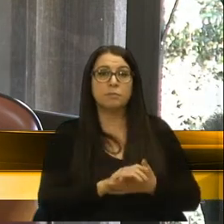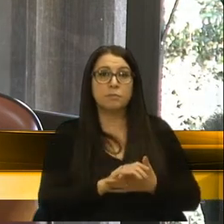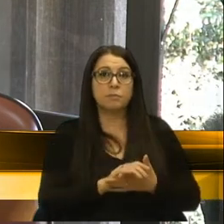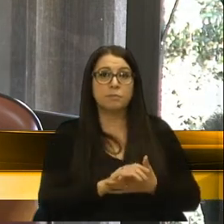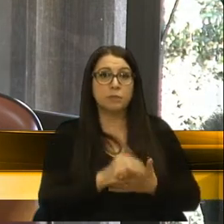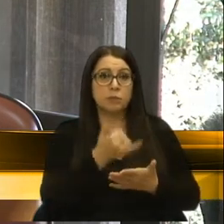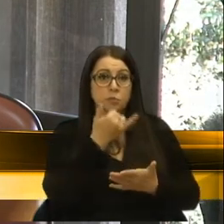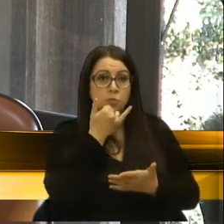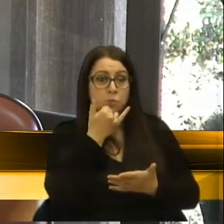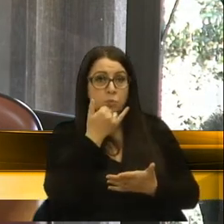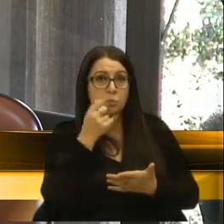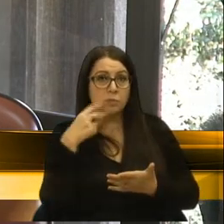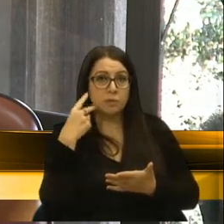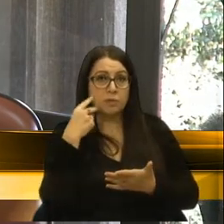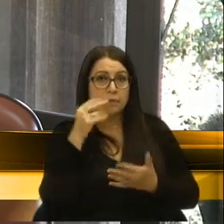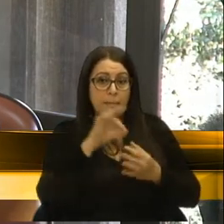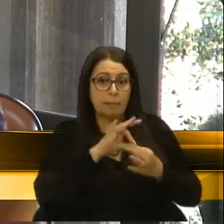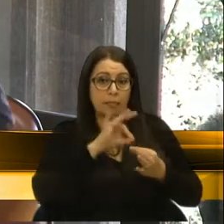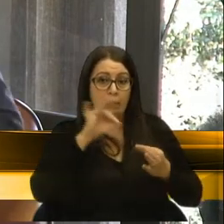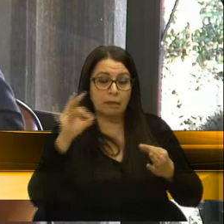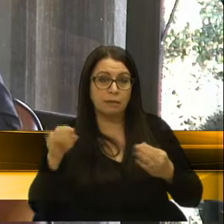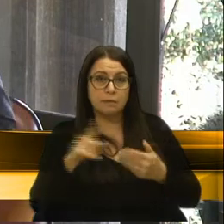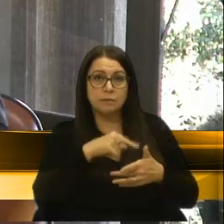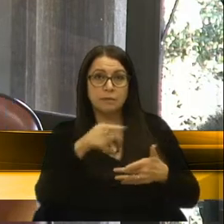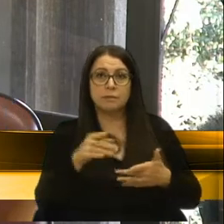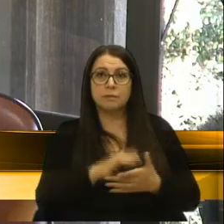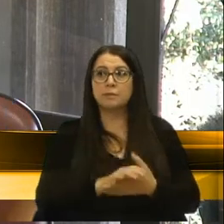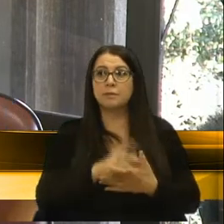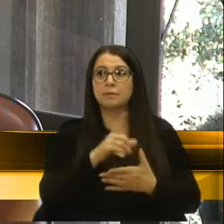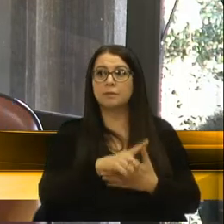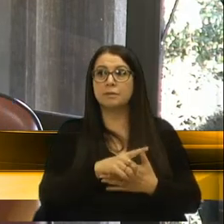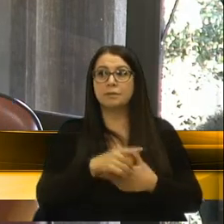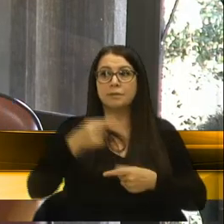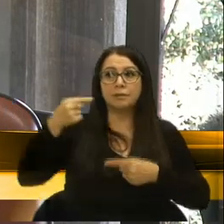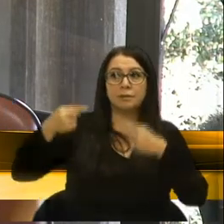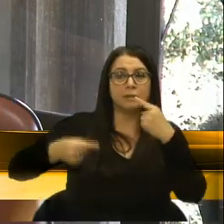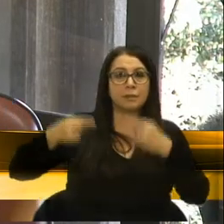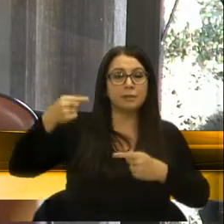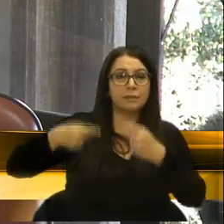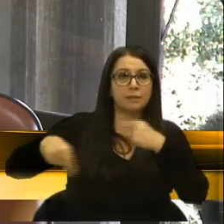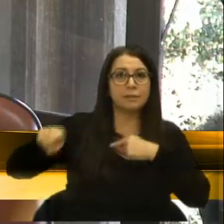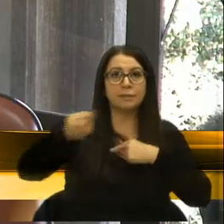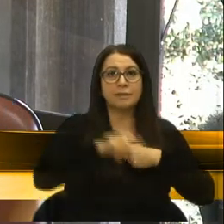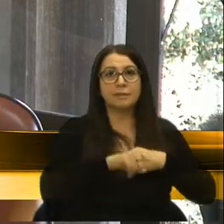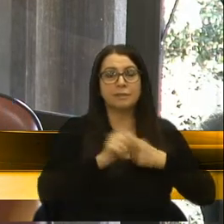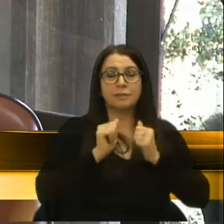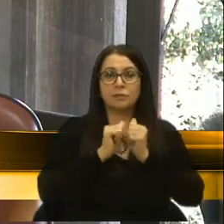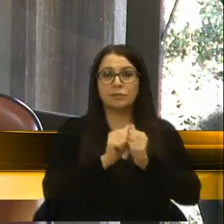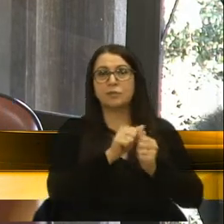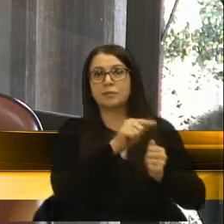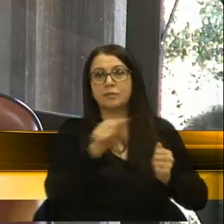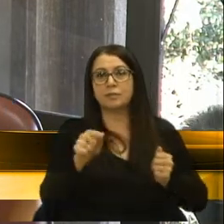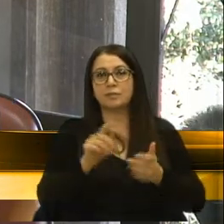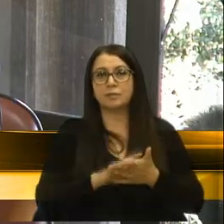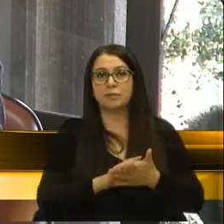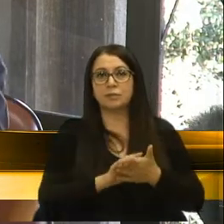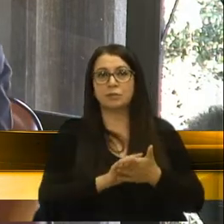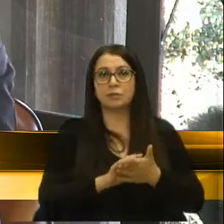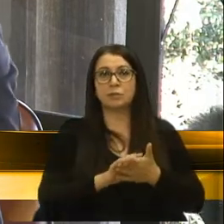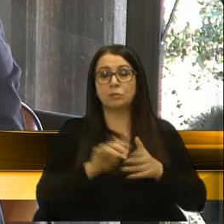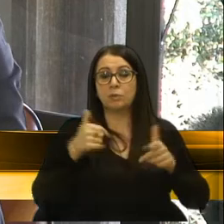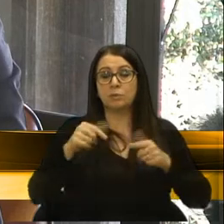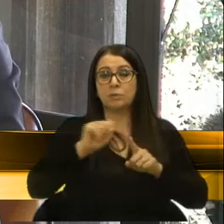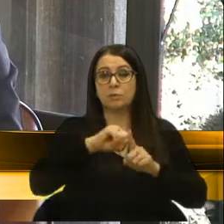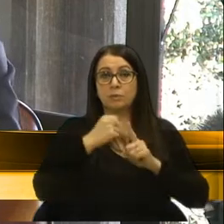desculpa aos nobres pares se me estendi um pouco, mas nós debatemos à frente ao Bloco Social Trabalhista com